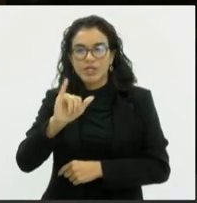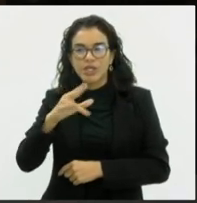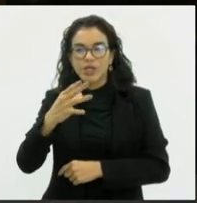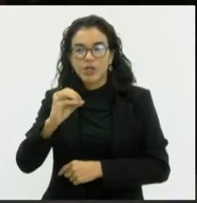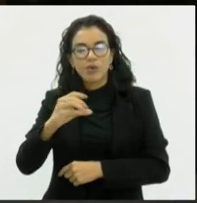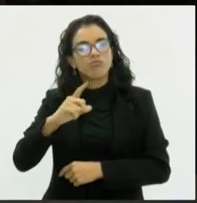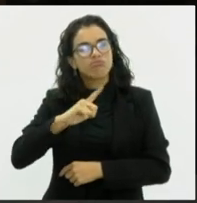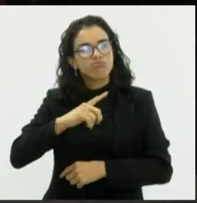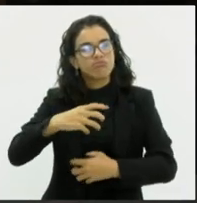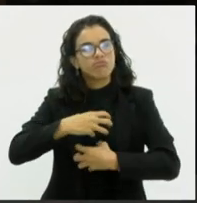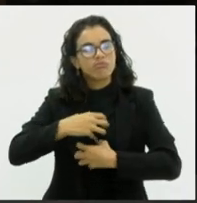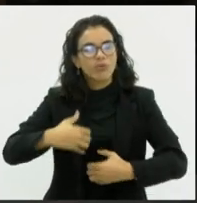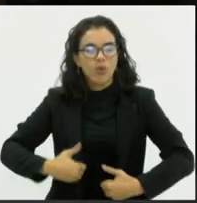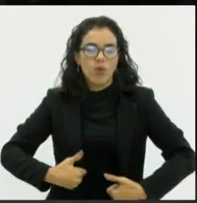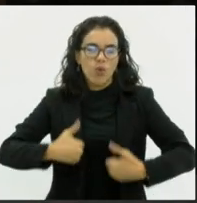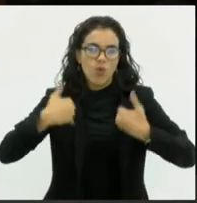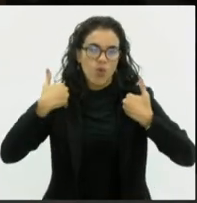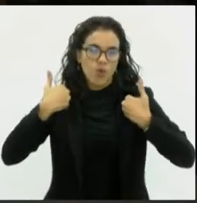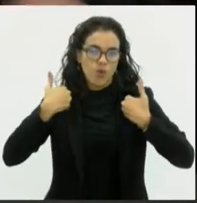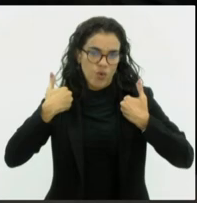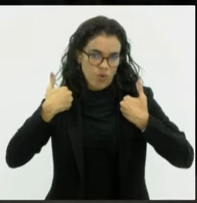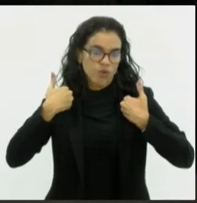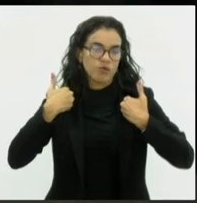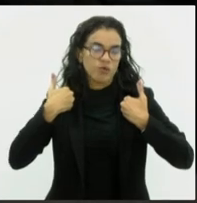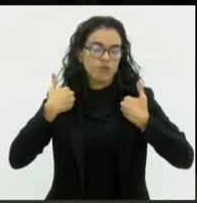muito orgulho.